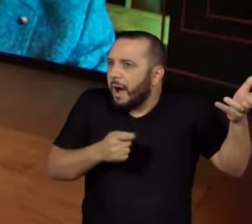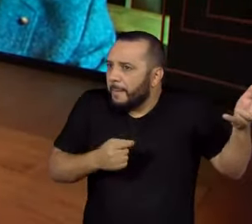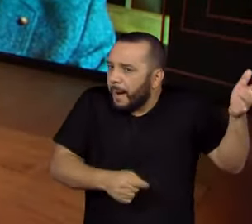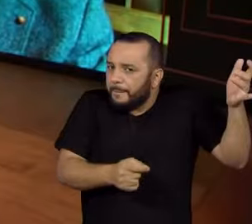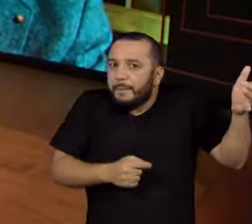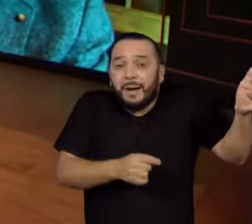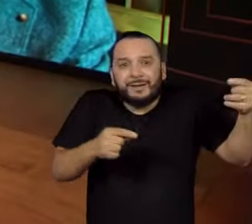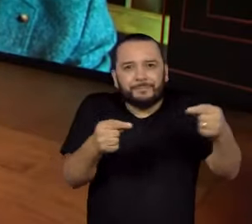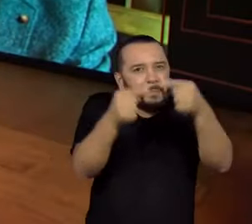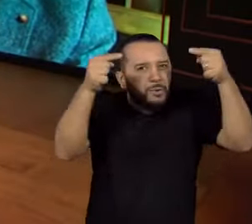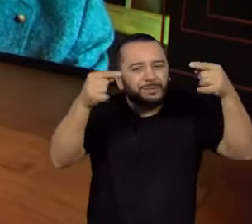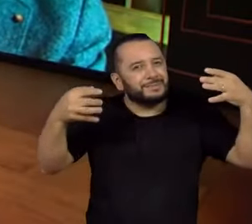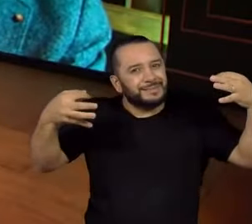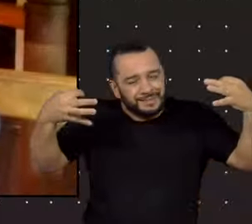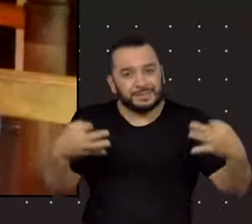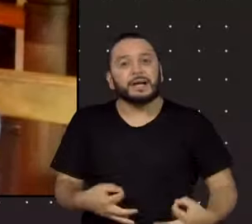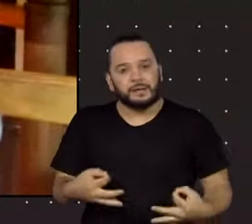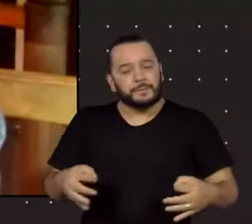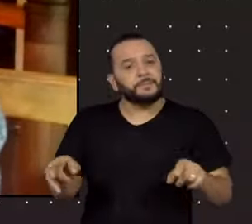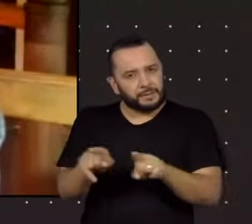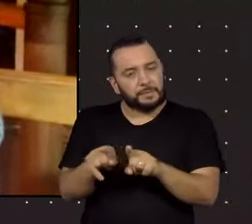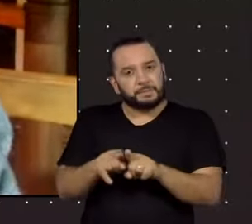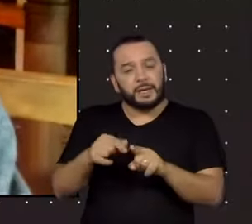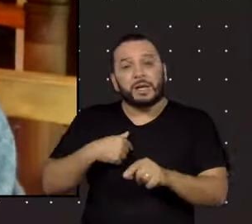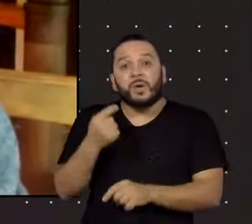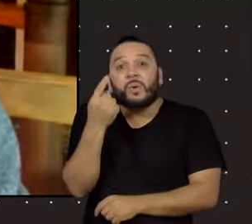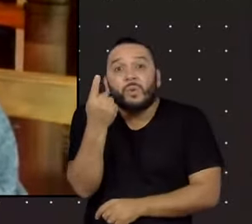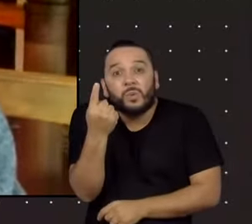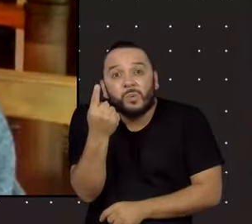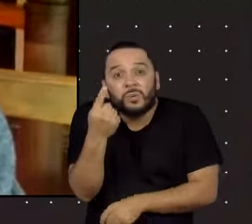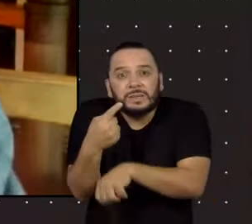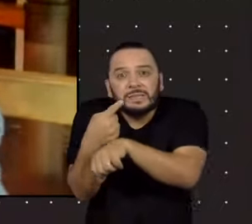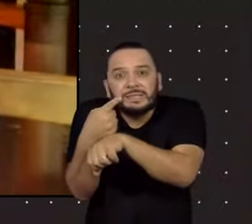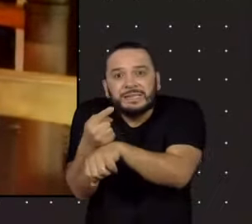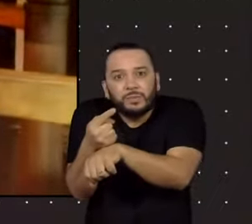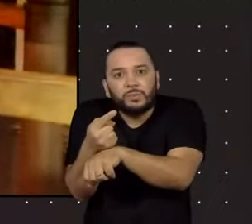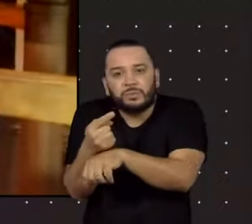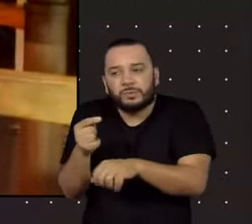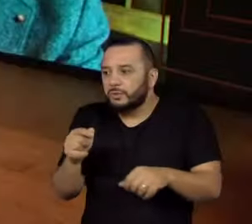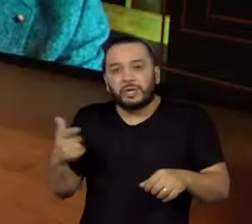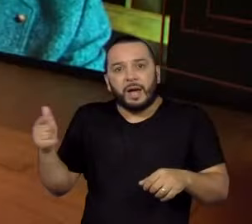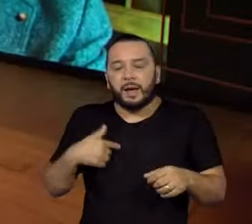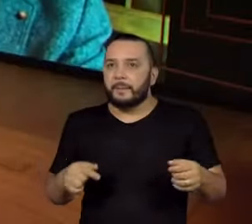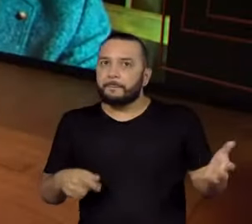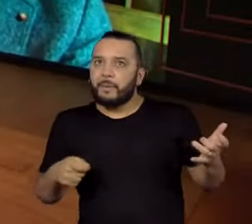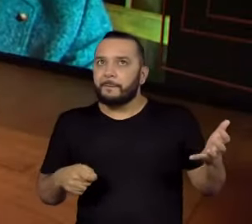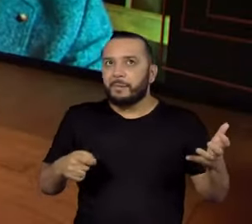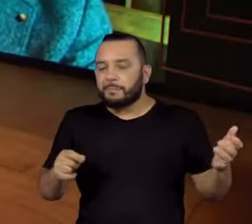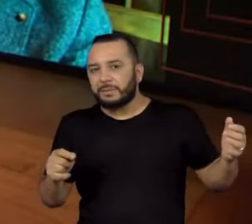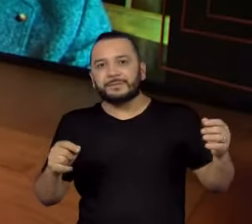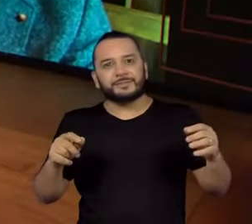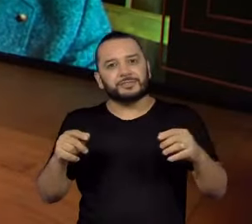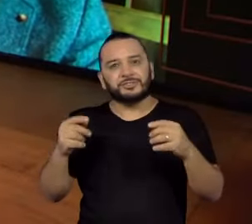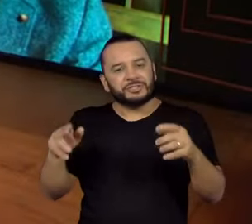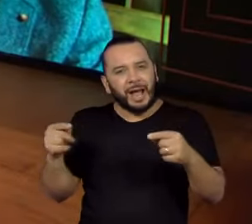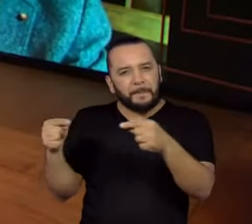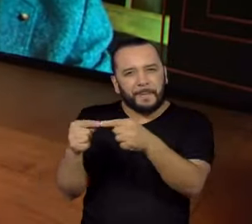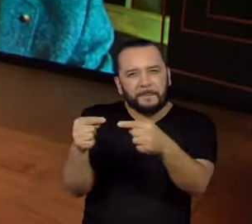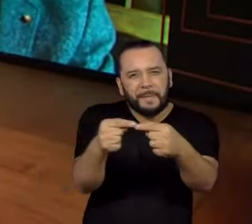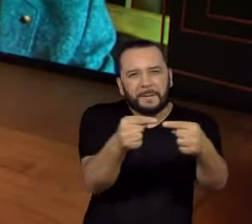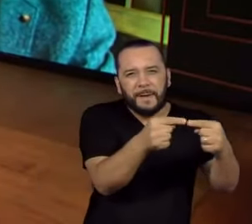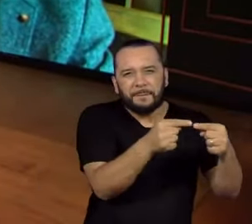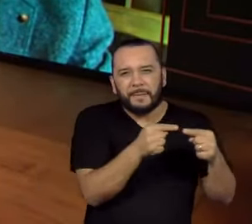e adiante, 1/8 de segundo depois, um outro instrumentista vai tocar e eles conseguem tocar isso coordenadamente a